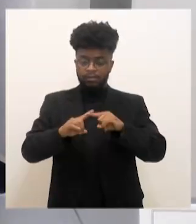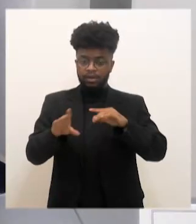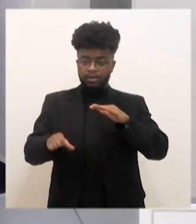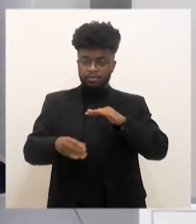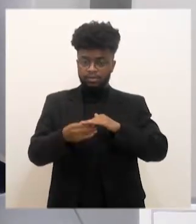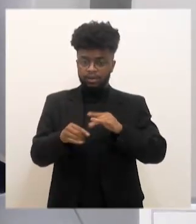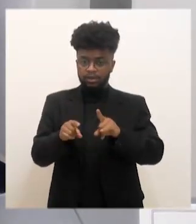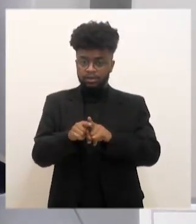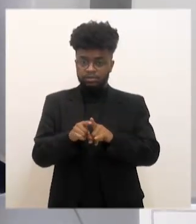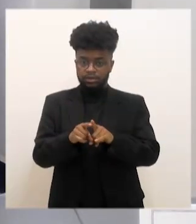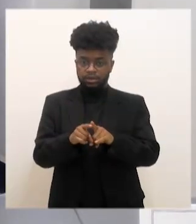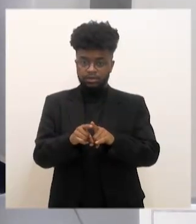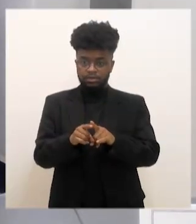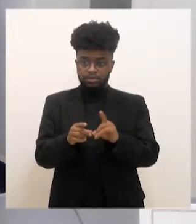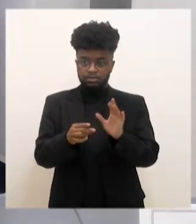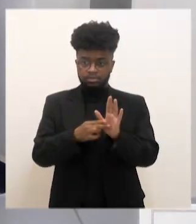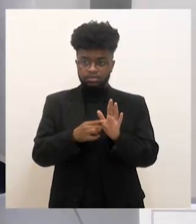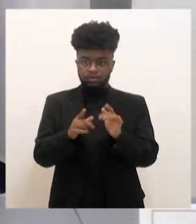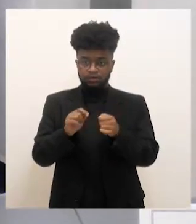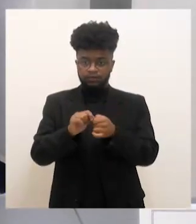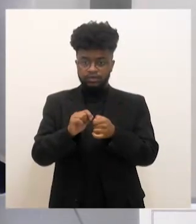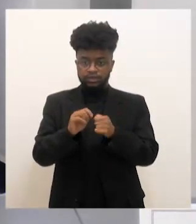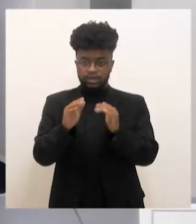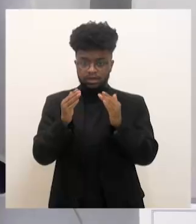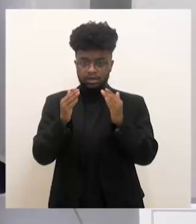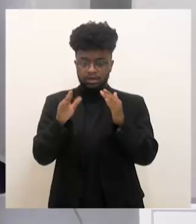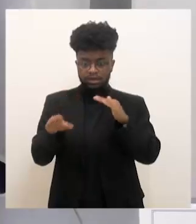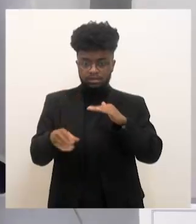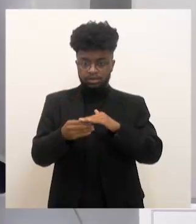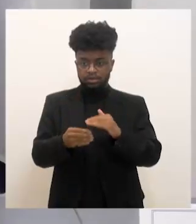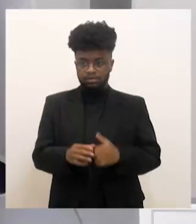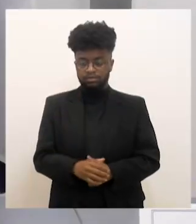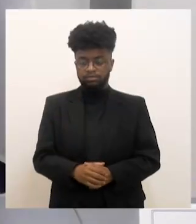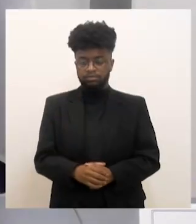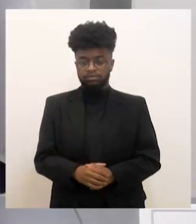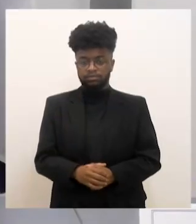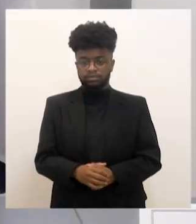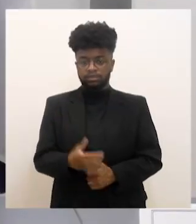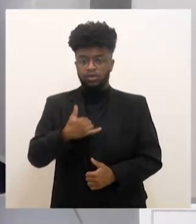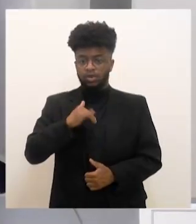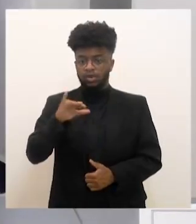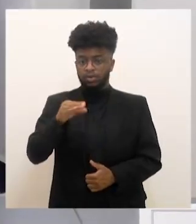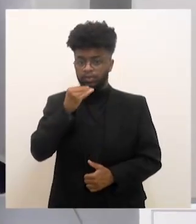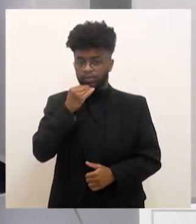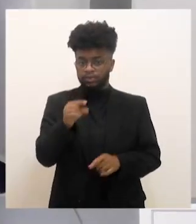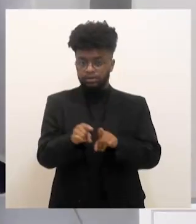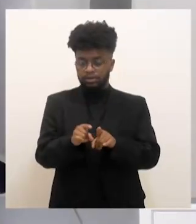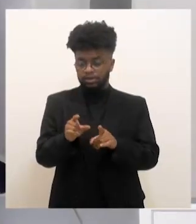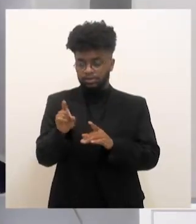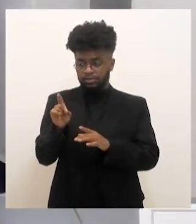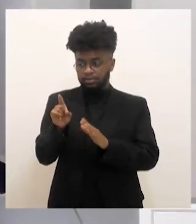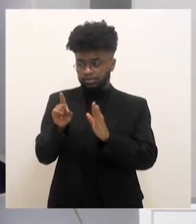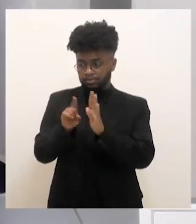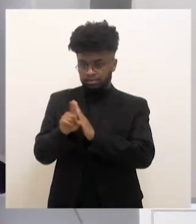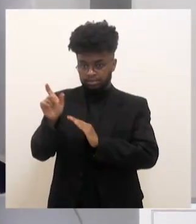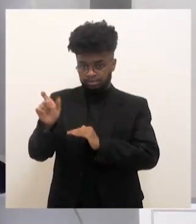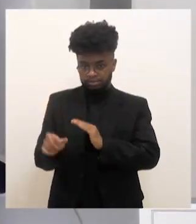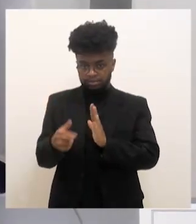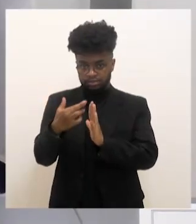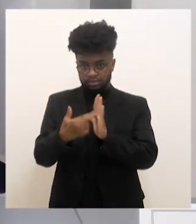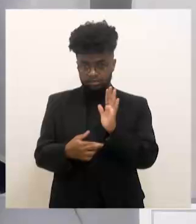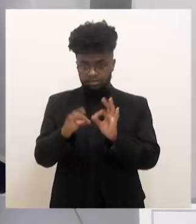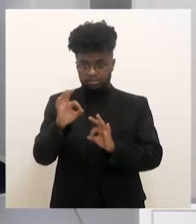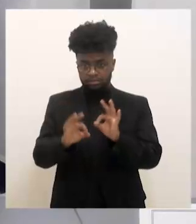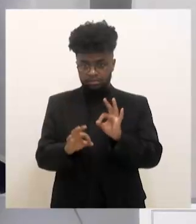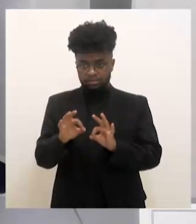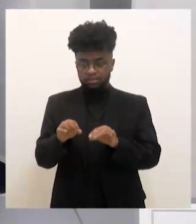incumbindo de Presidente, fazer a emenda com esse eu adicional. só queria também aproveitar o relator, se possível, que também foi